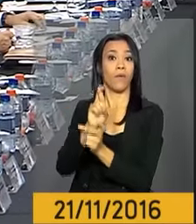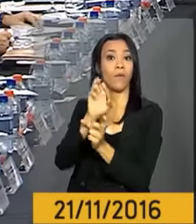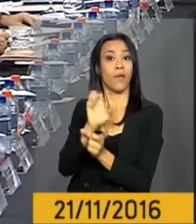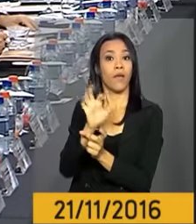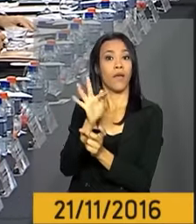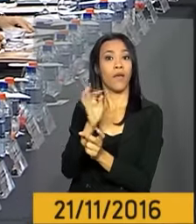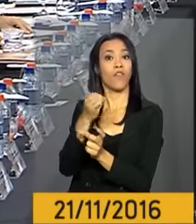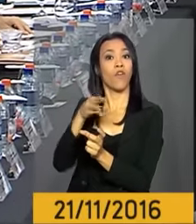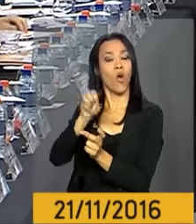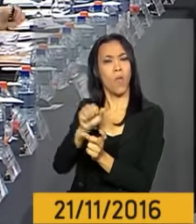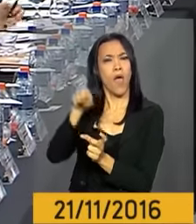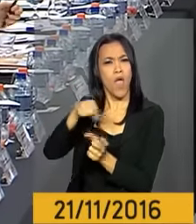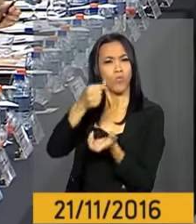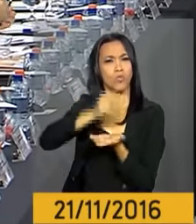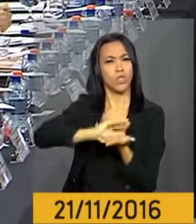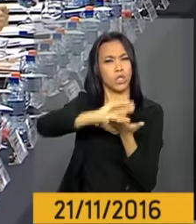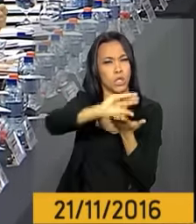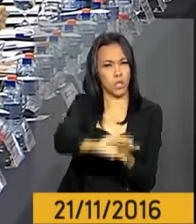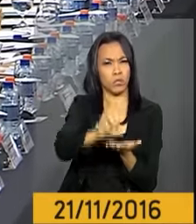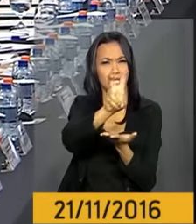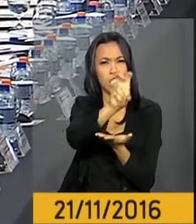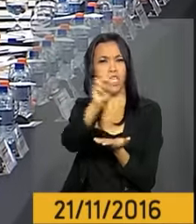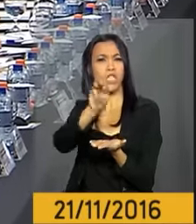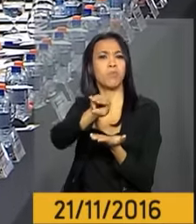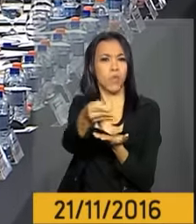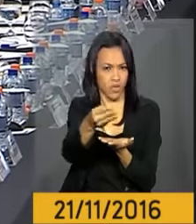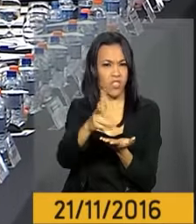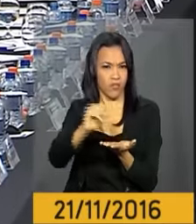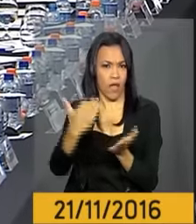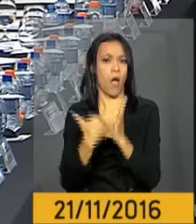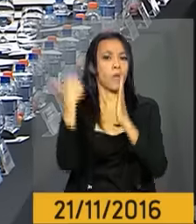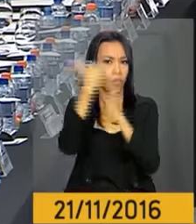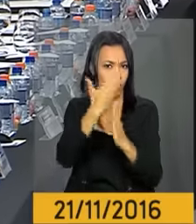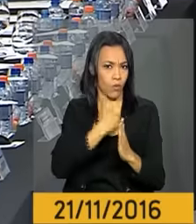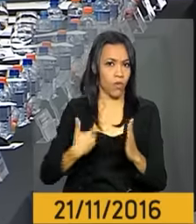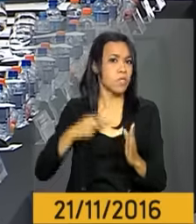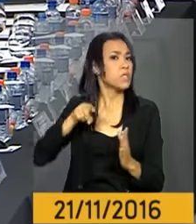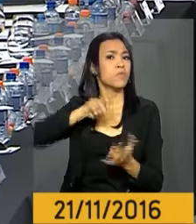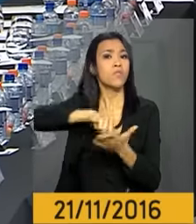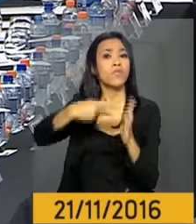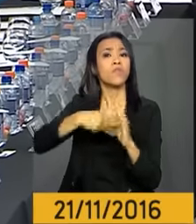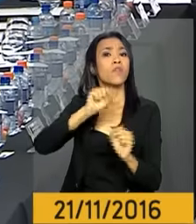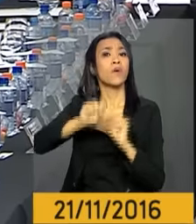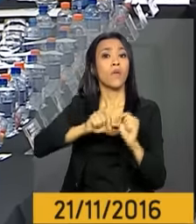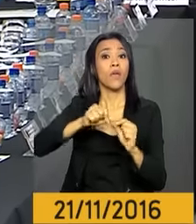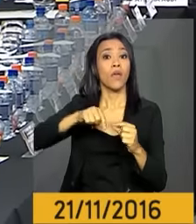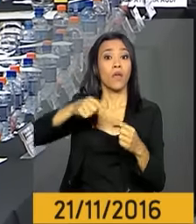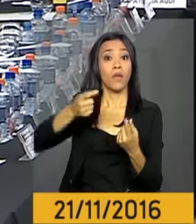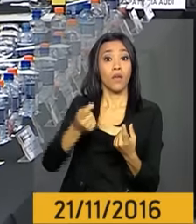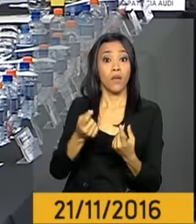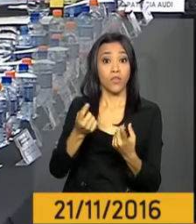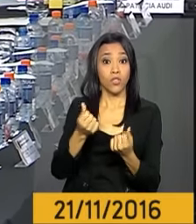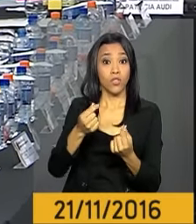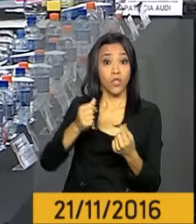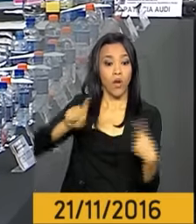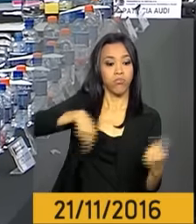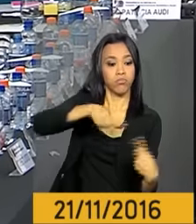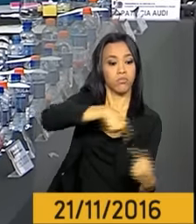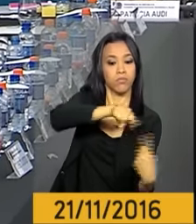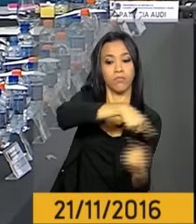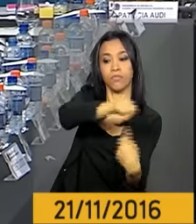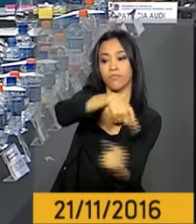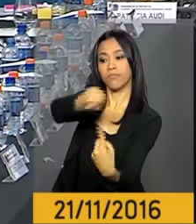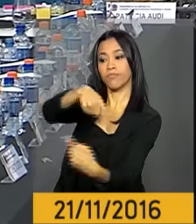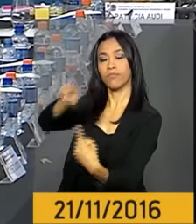500 milhões, mas vamos aumentá-la muito mais, significa a movimentação de todos os produtores de materiais de